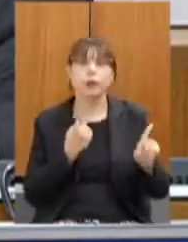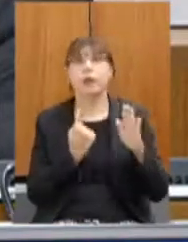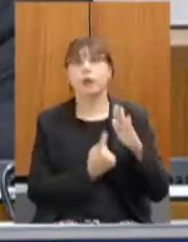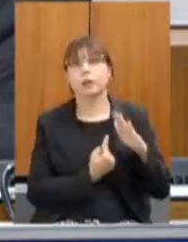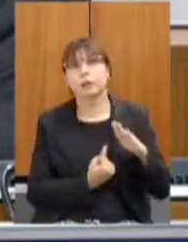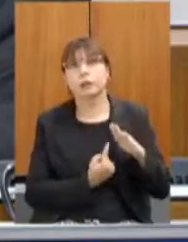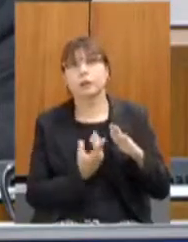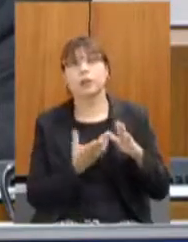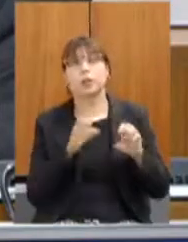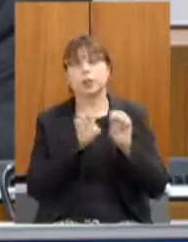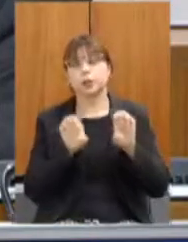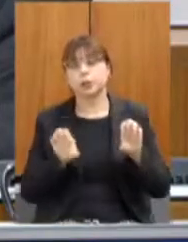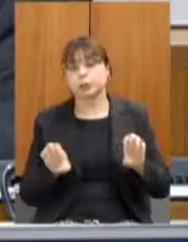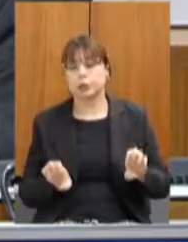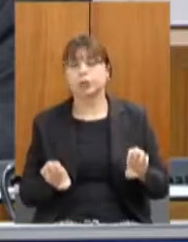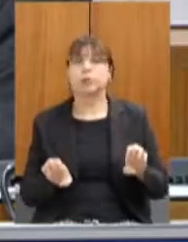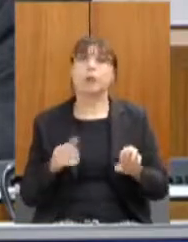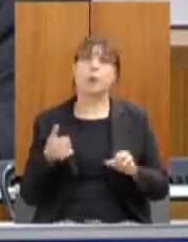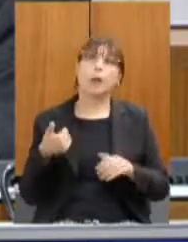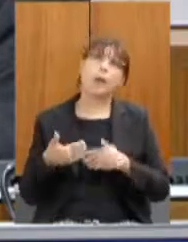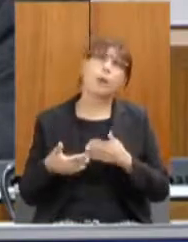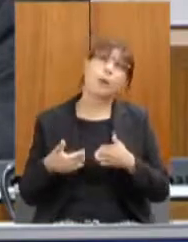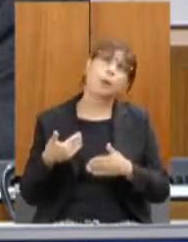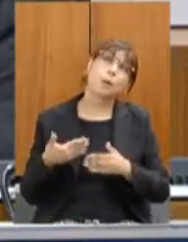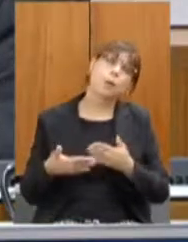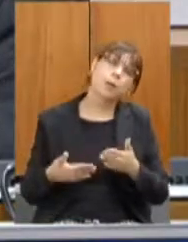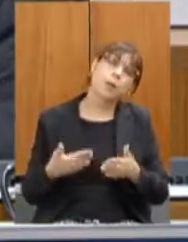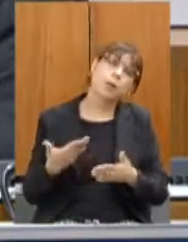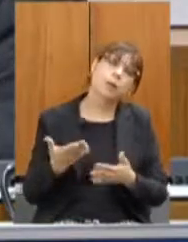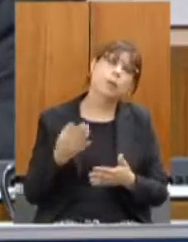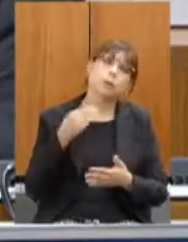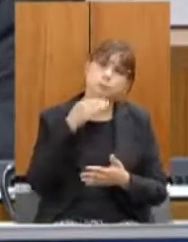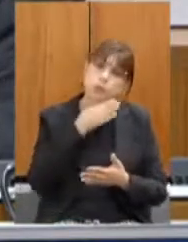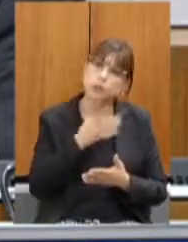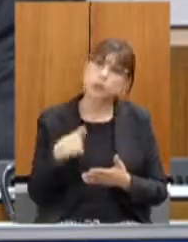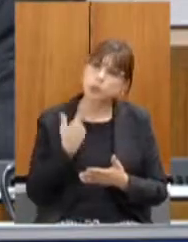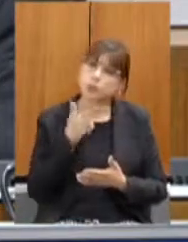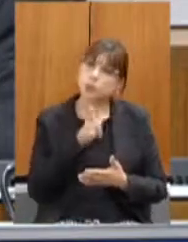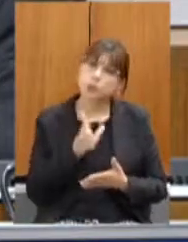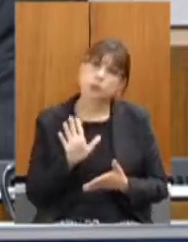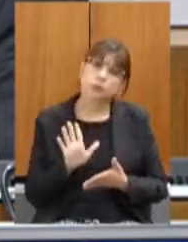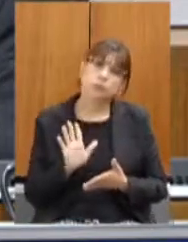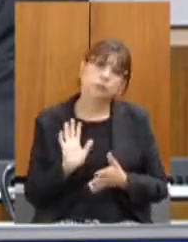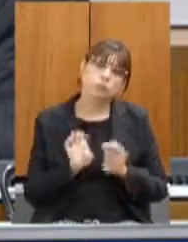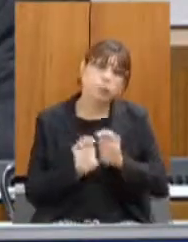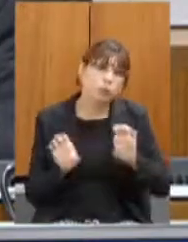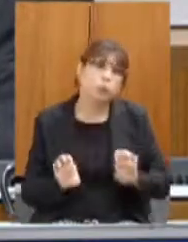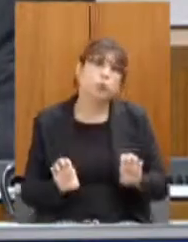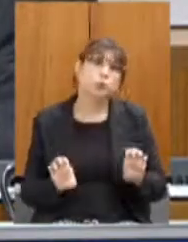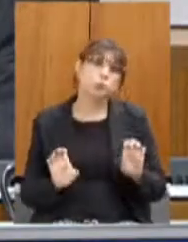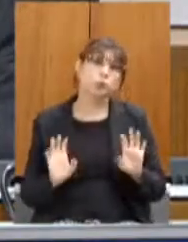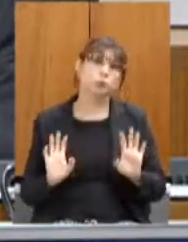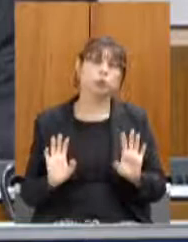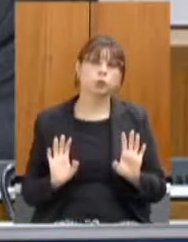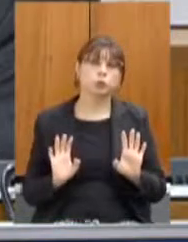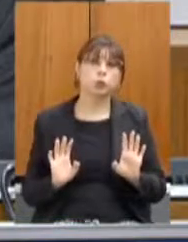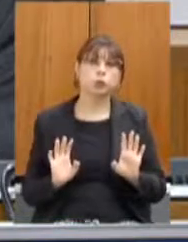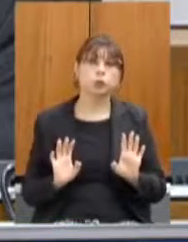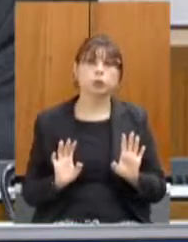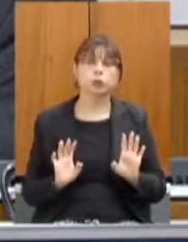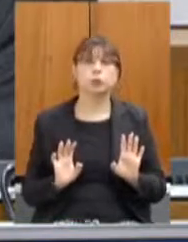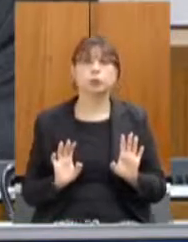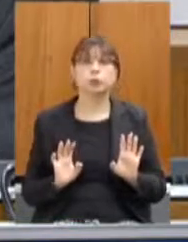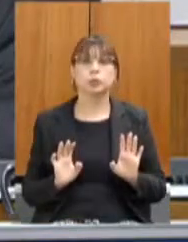à medida que o tempo foi passando nós fomos vendo que a gente foi dando conta de montar uma estrutura que seria uma